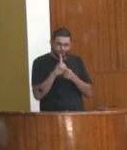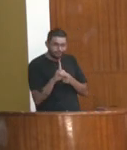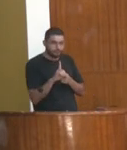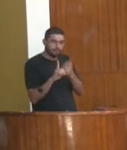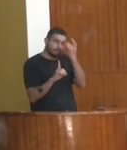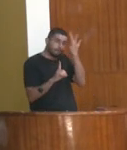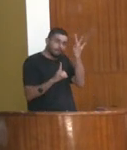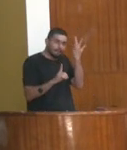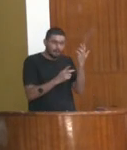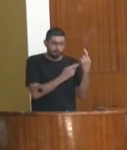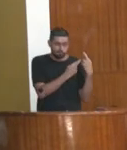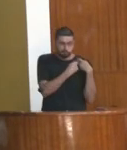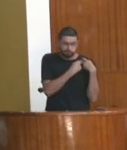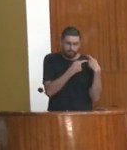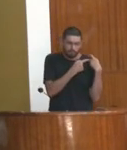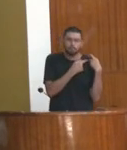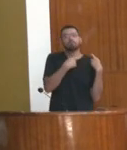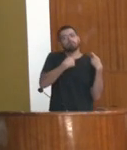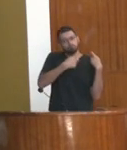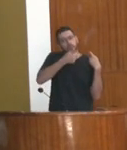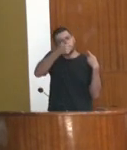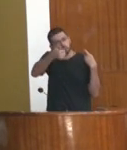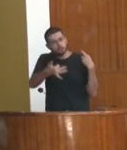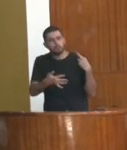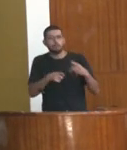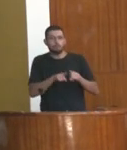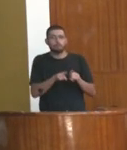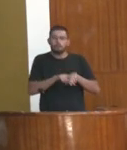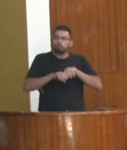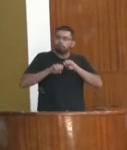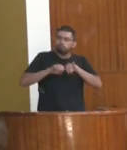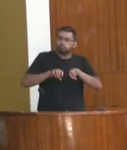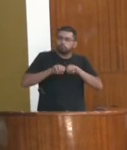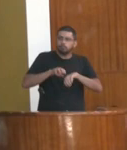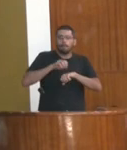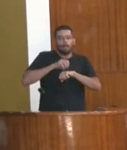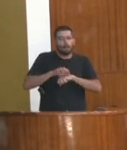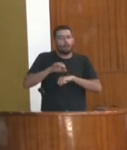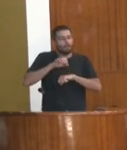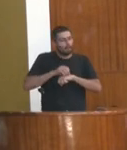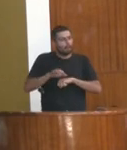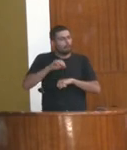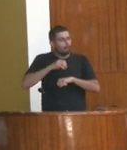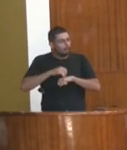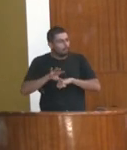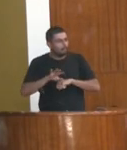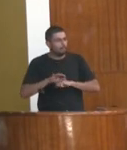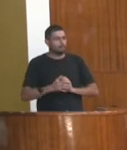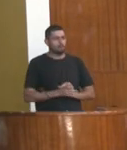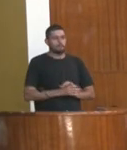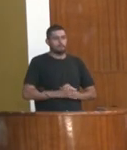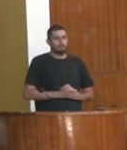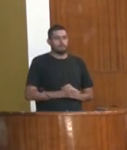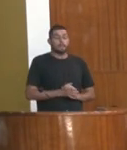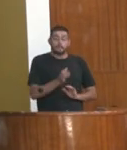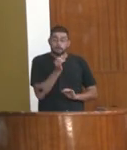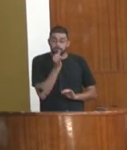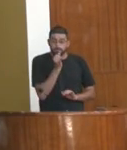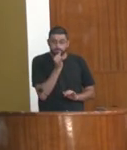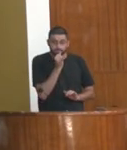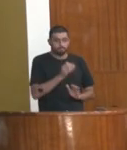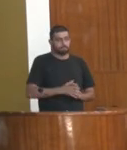dos deveres tem que ser passado. Muitas vezes, algumas pessoas ponderam, quando eu faço alguns tipos de orientação, por